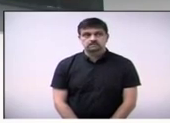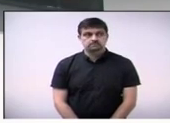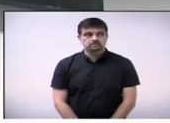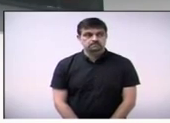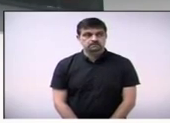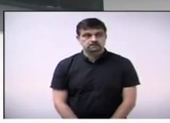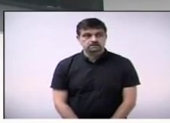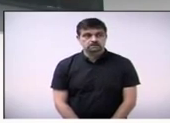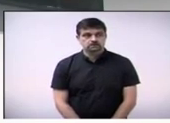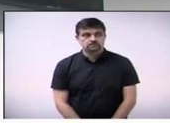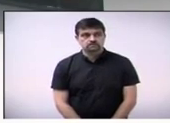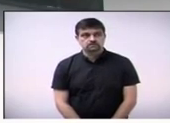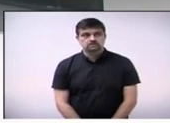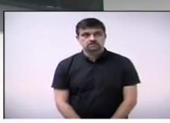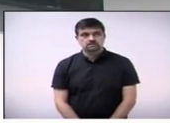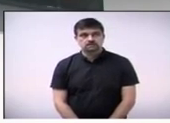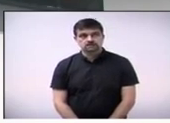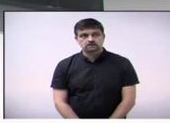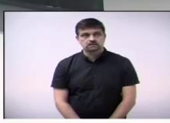Obrigado.